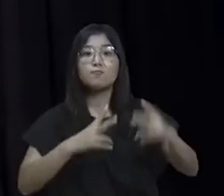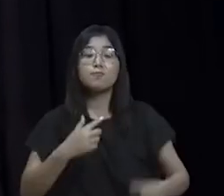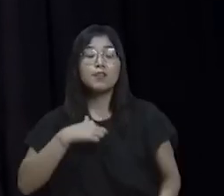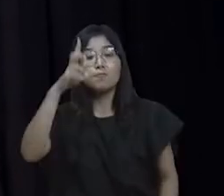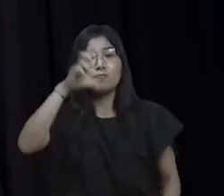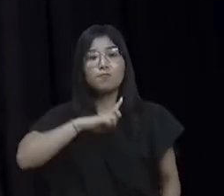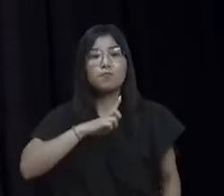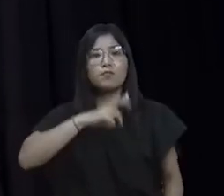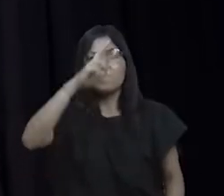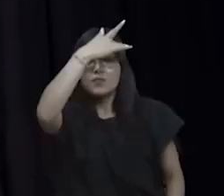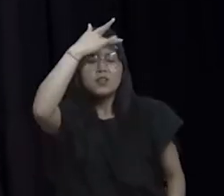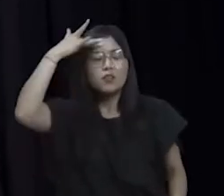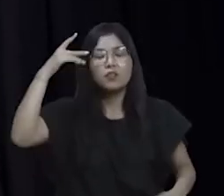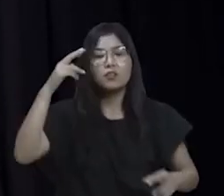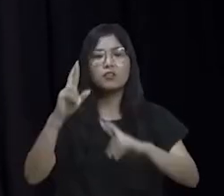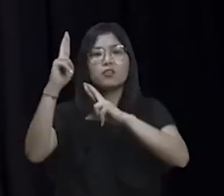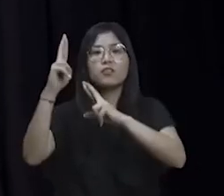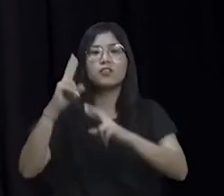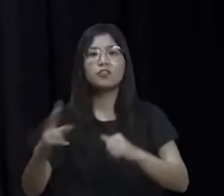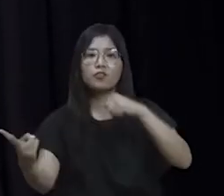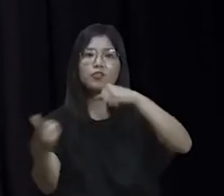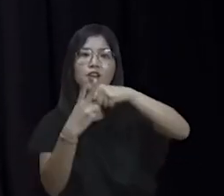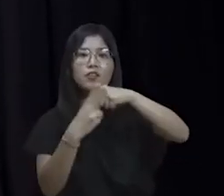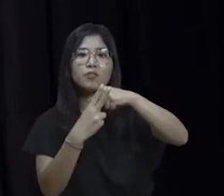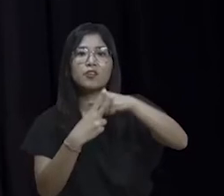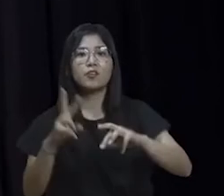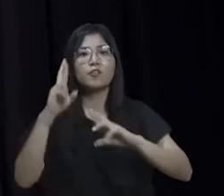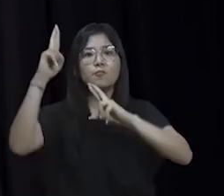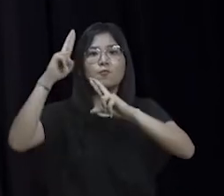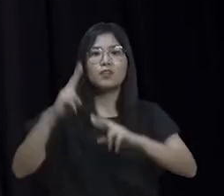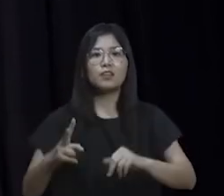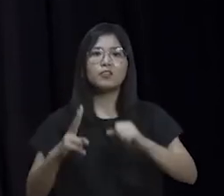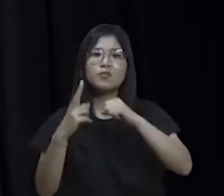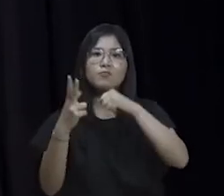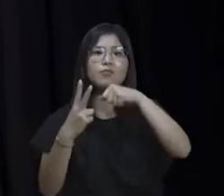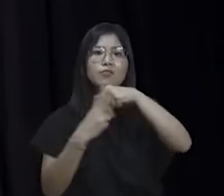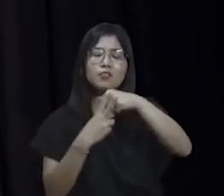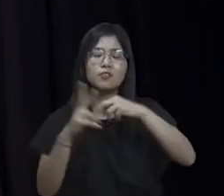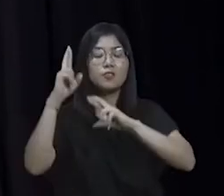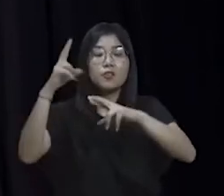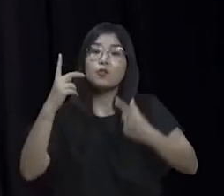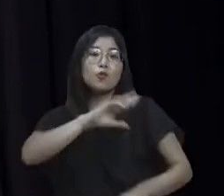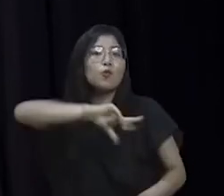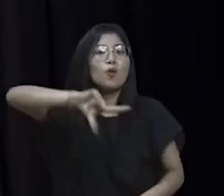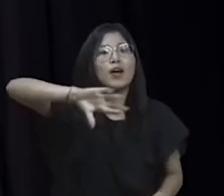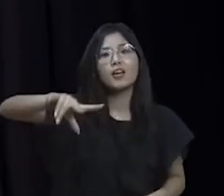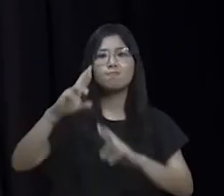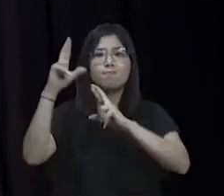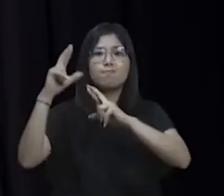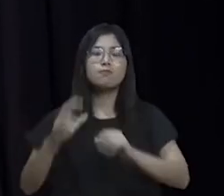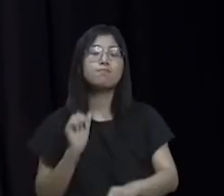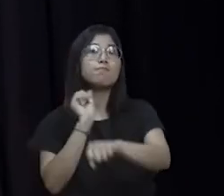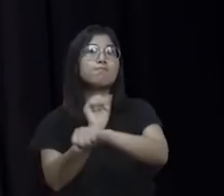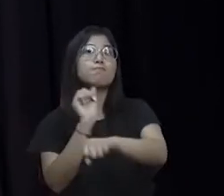que tem esperança do verbo esperar. E esperança do verbo esperar não é esperança, é espera.